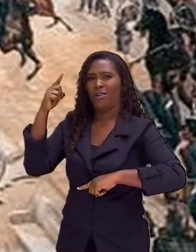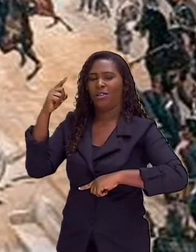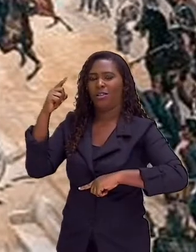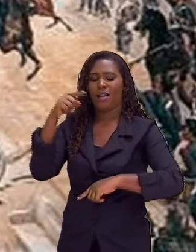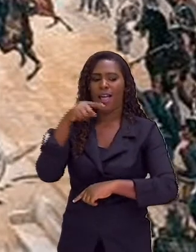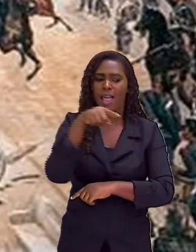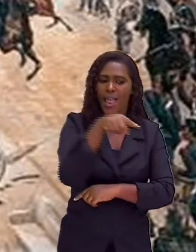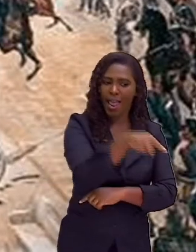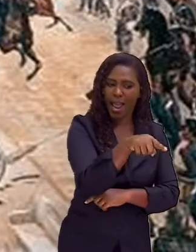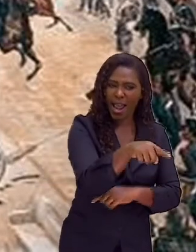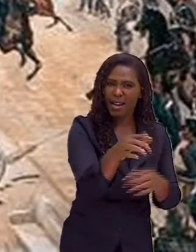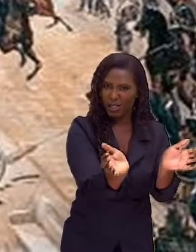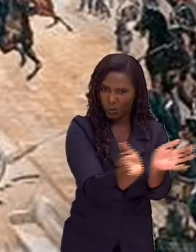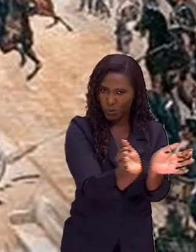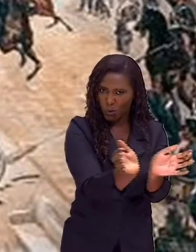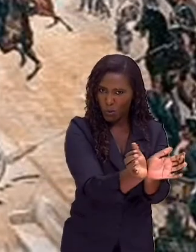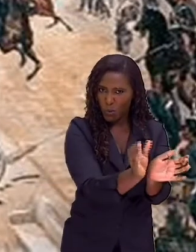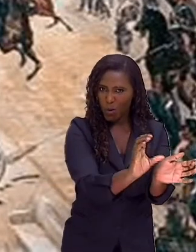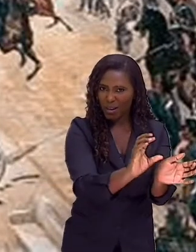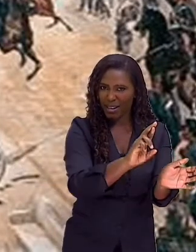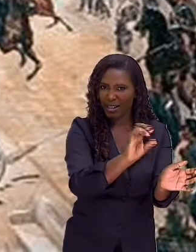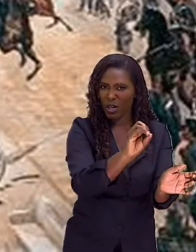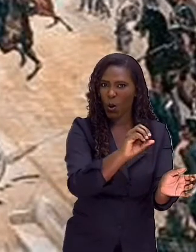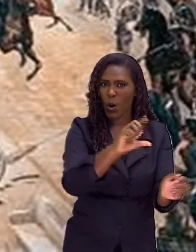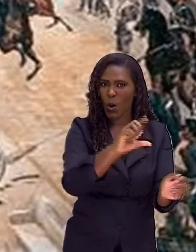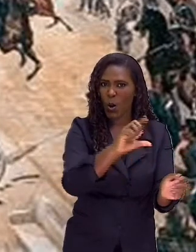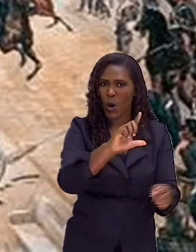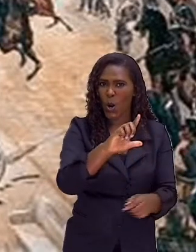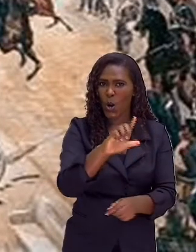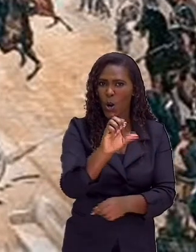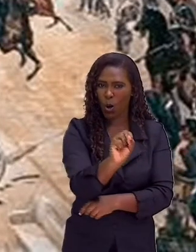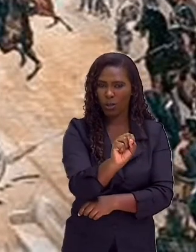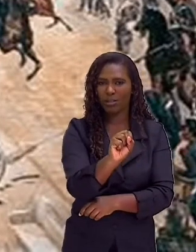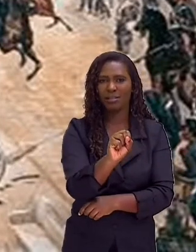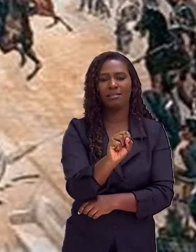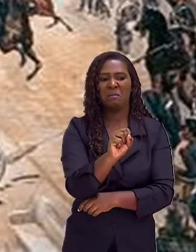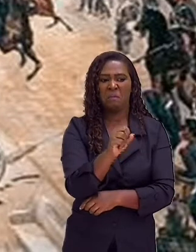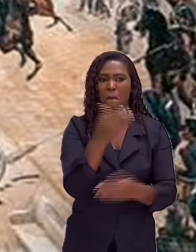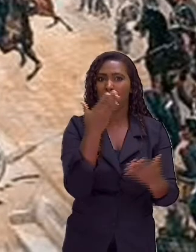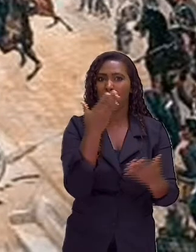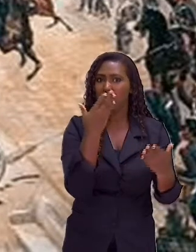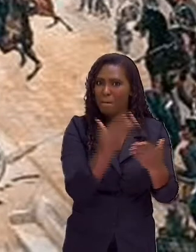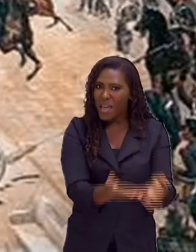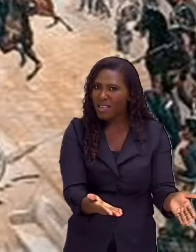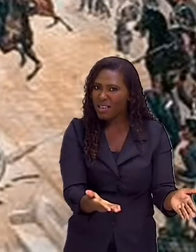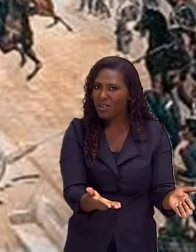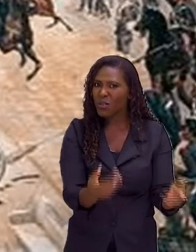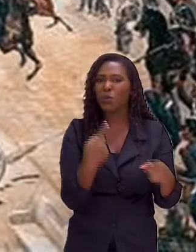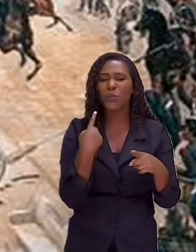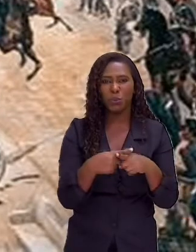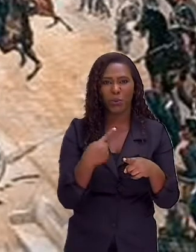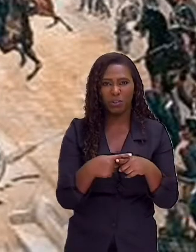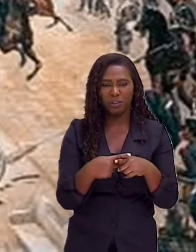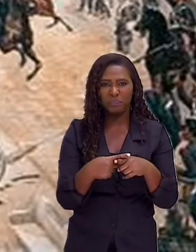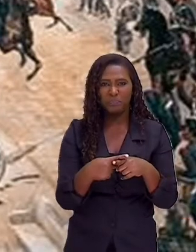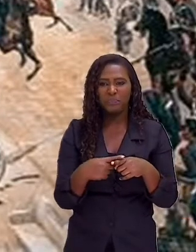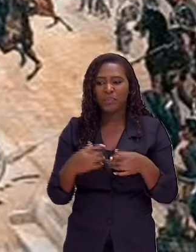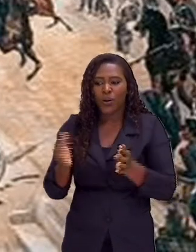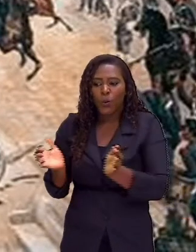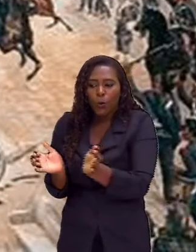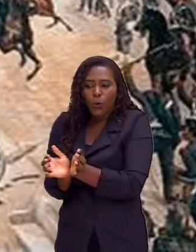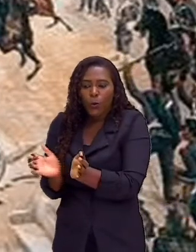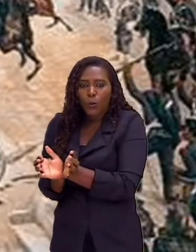desfechado por um punhado de conservadores poderosos. Coube assim aos crioulos de